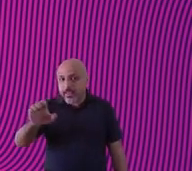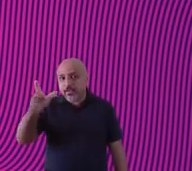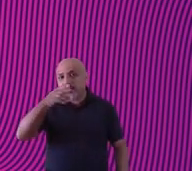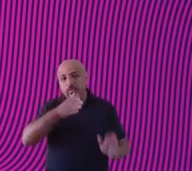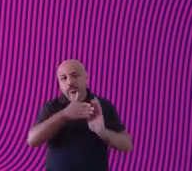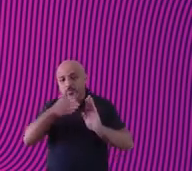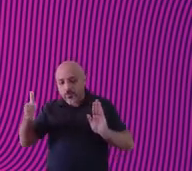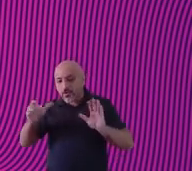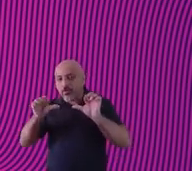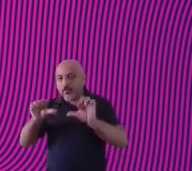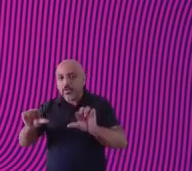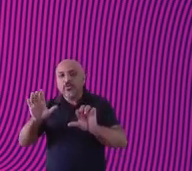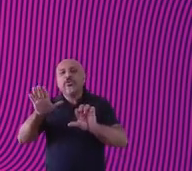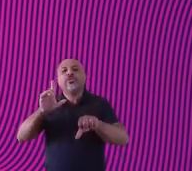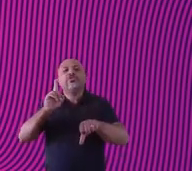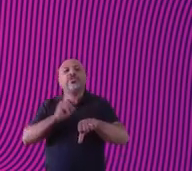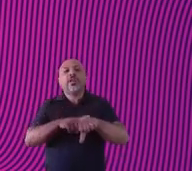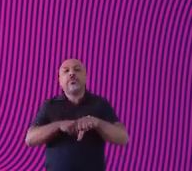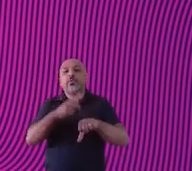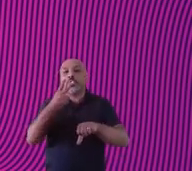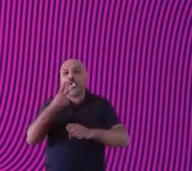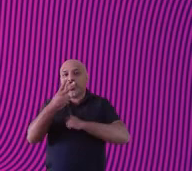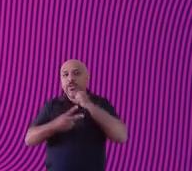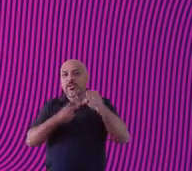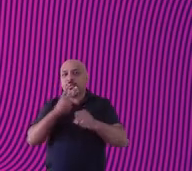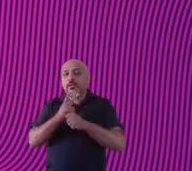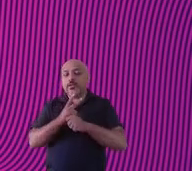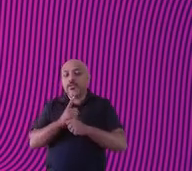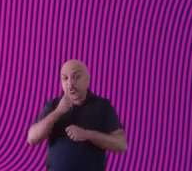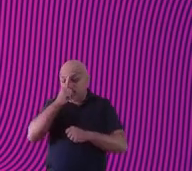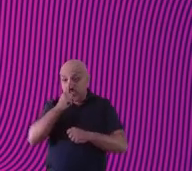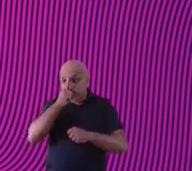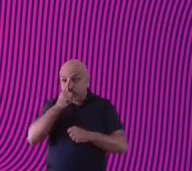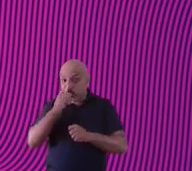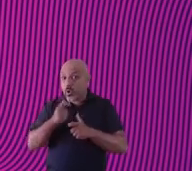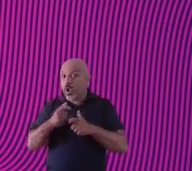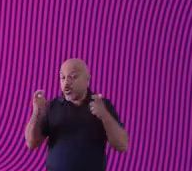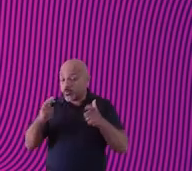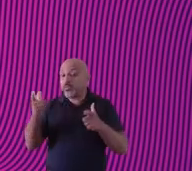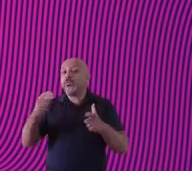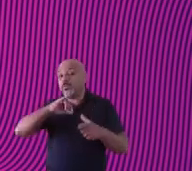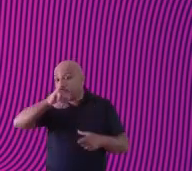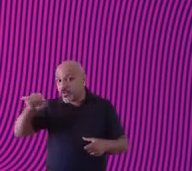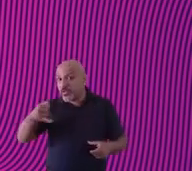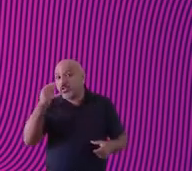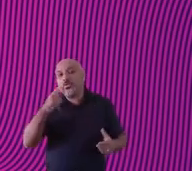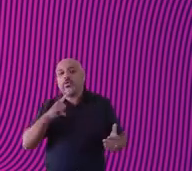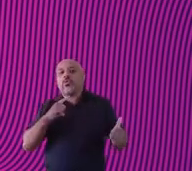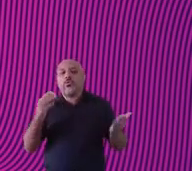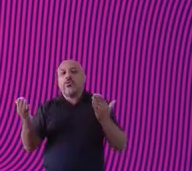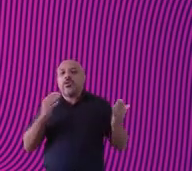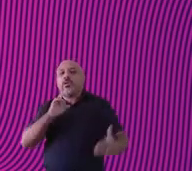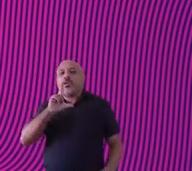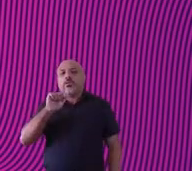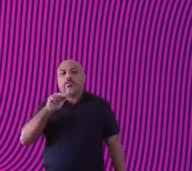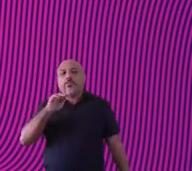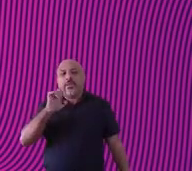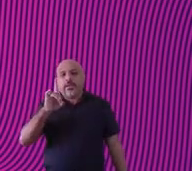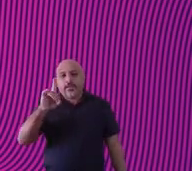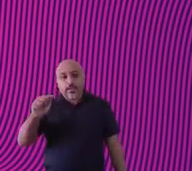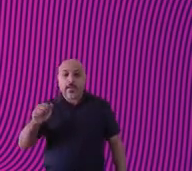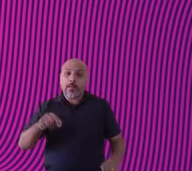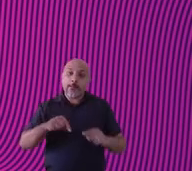por um período fixo de tempo dois anos para o alto risco realmente estava gostando vantagens quando comparada a lenalidomida mais